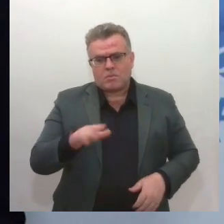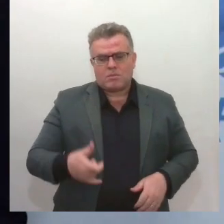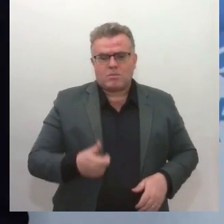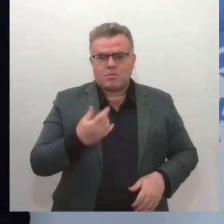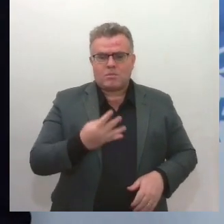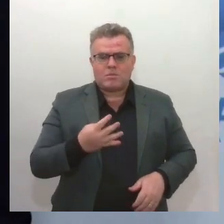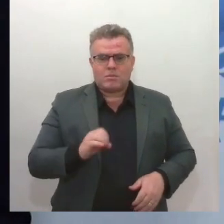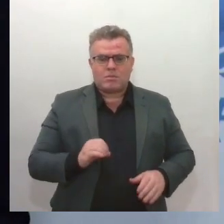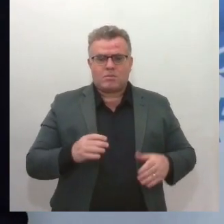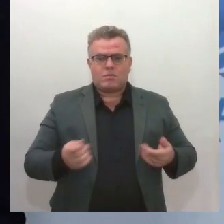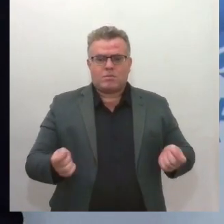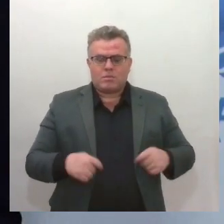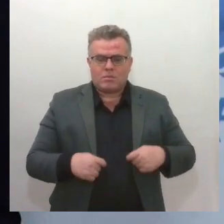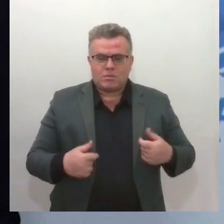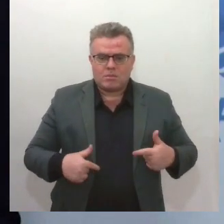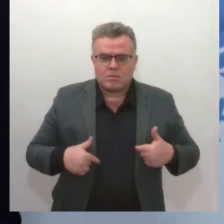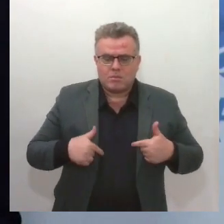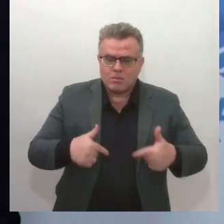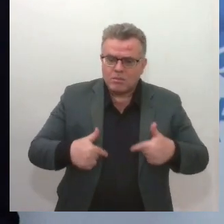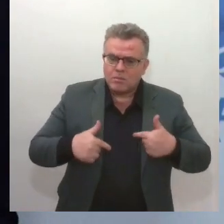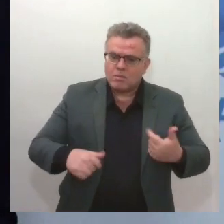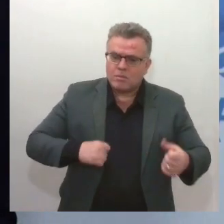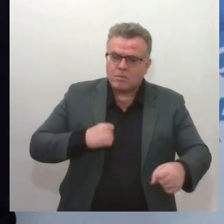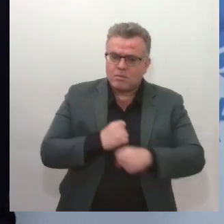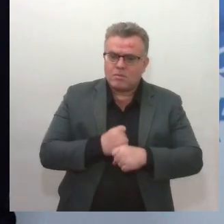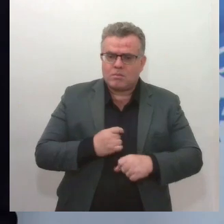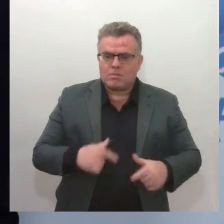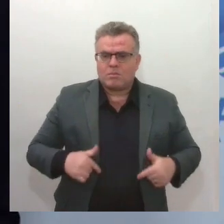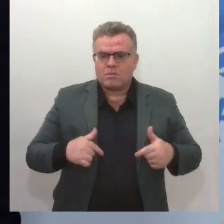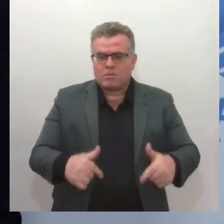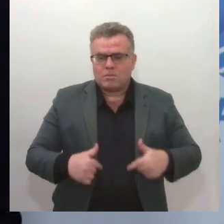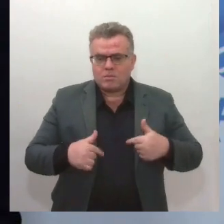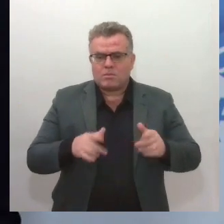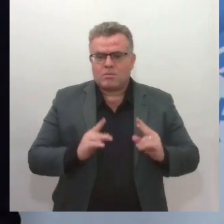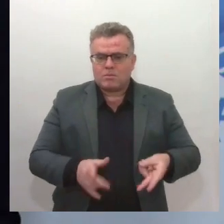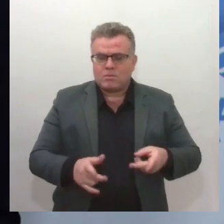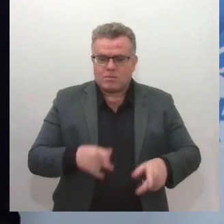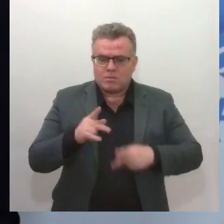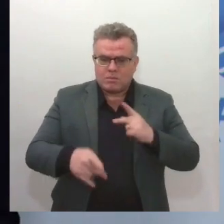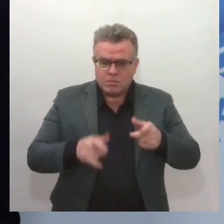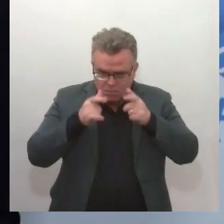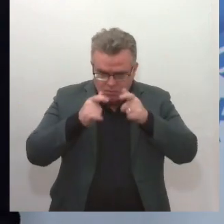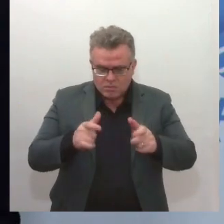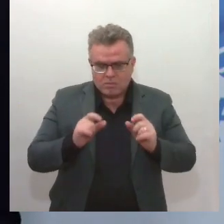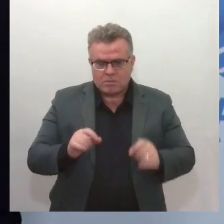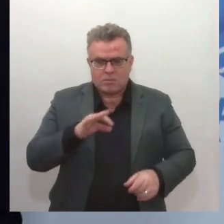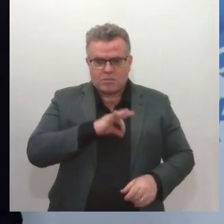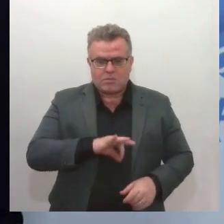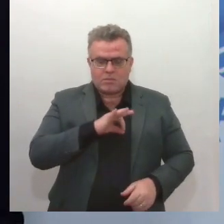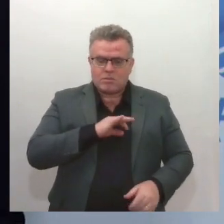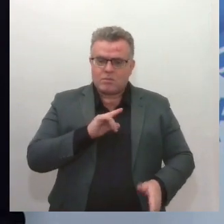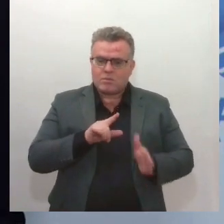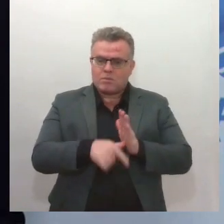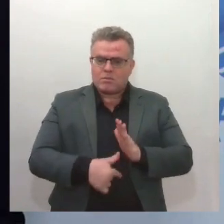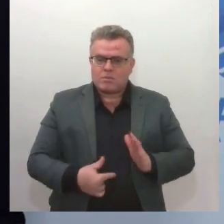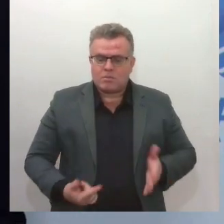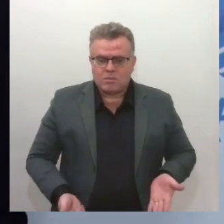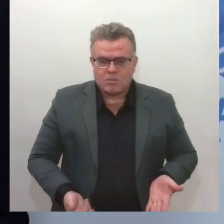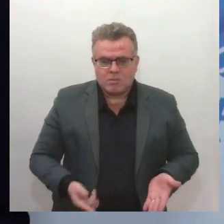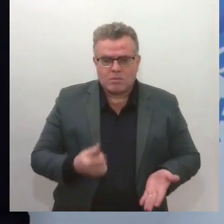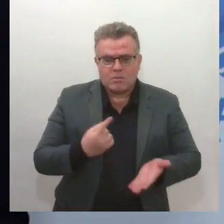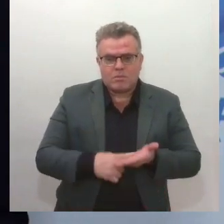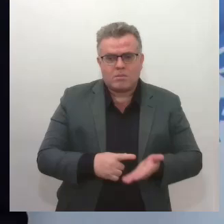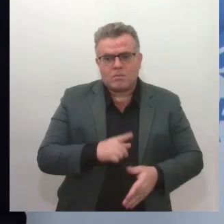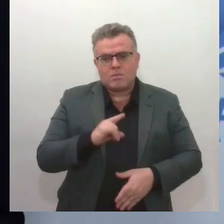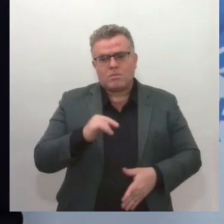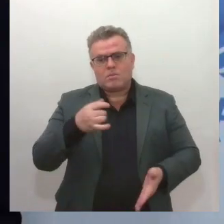E, principalmente, eu estou aqui para defender os interesses da população, que estão com seus salários atrasados, sem previsão de pagamento. Alguns foram, né,